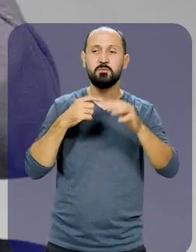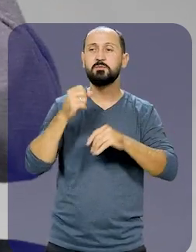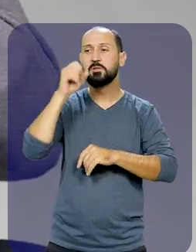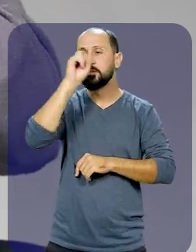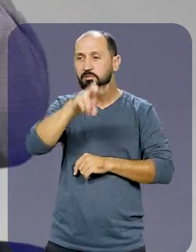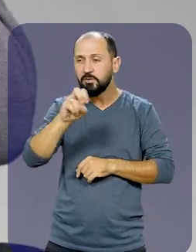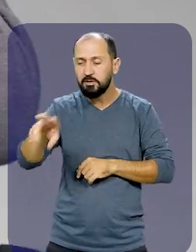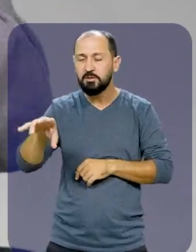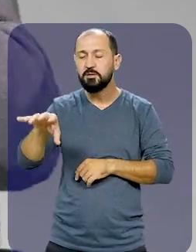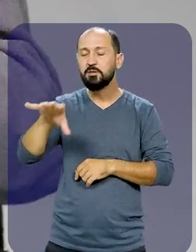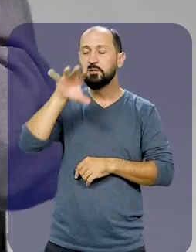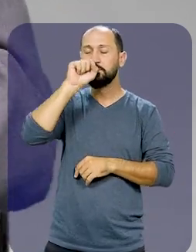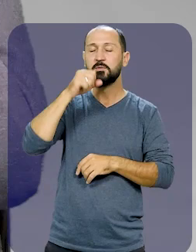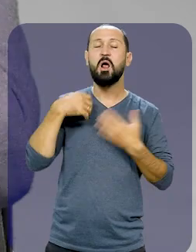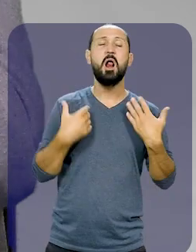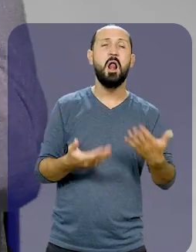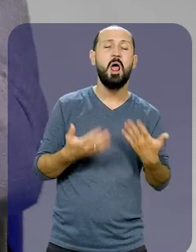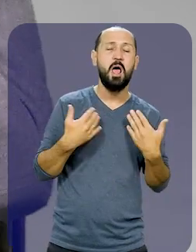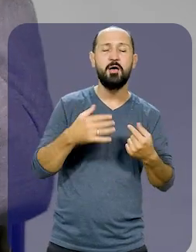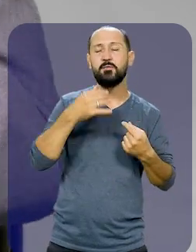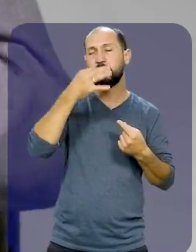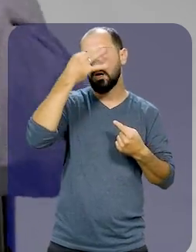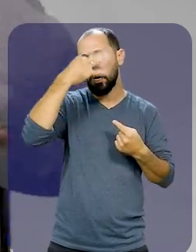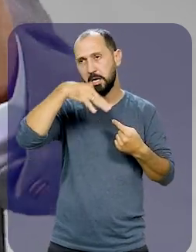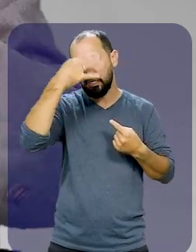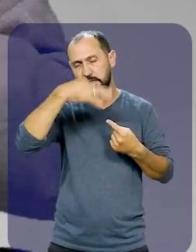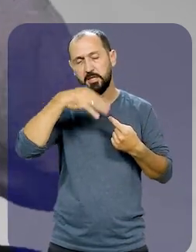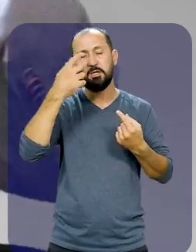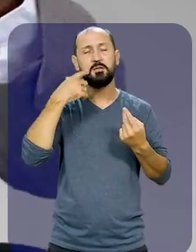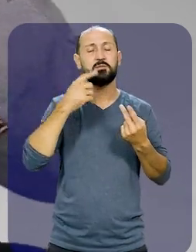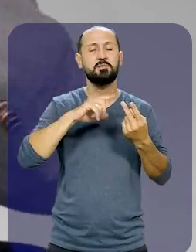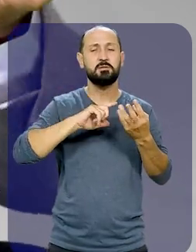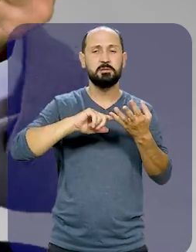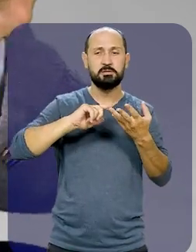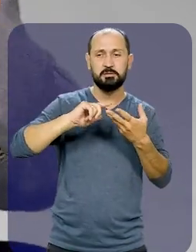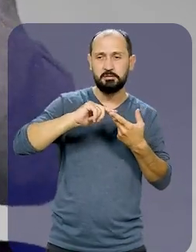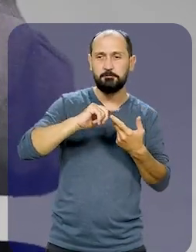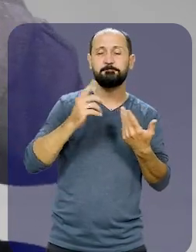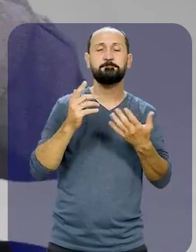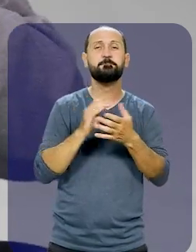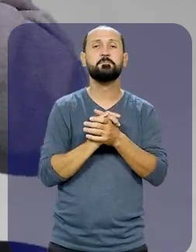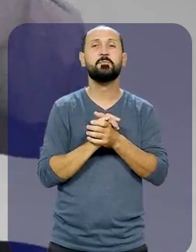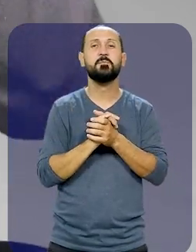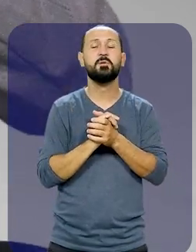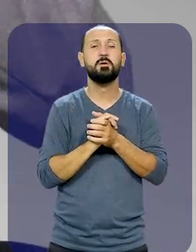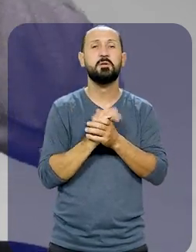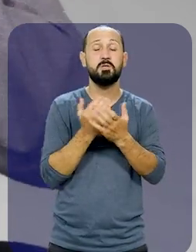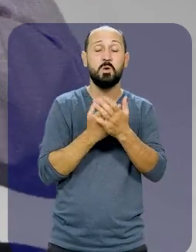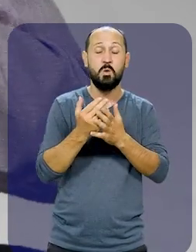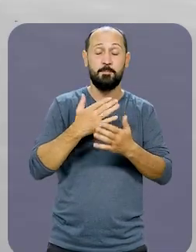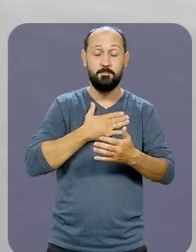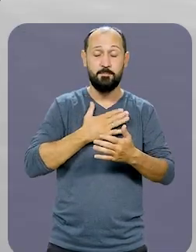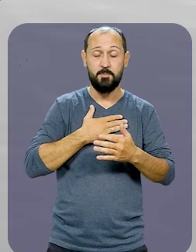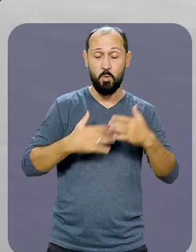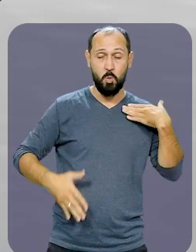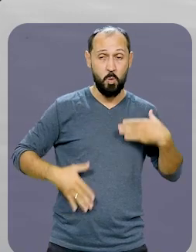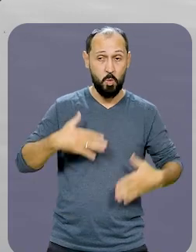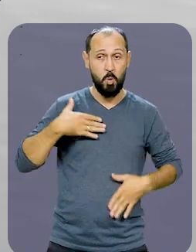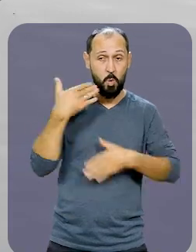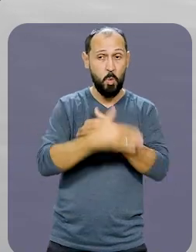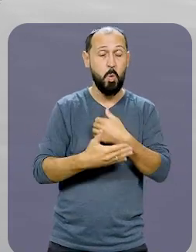tem um resfriado leve, uma gripe, que é influenza, são agentes diferentes, e você cria a sua